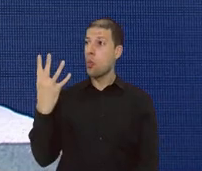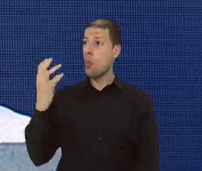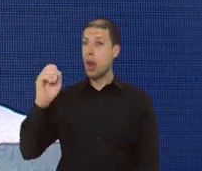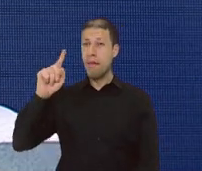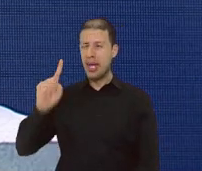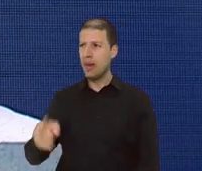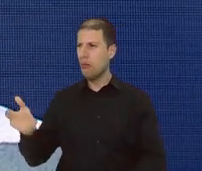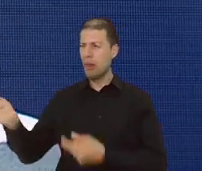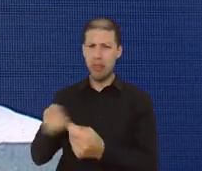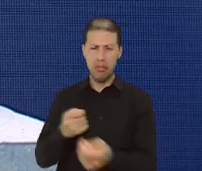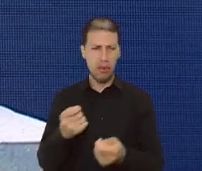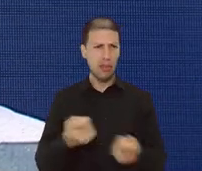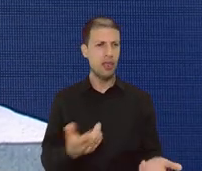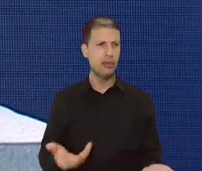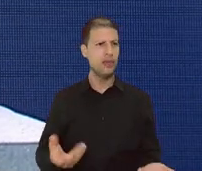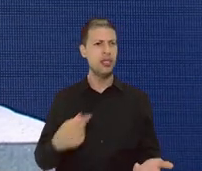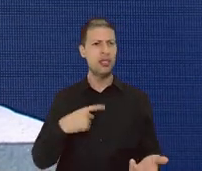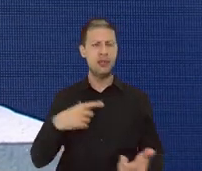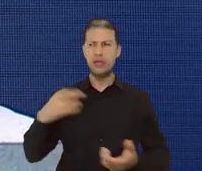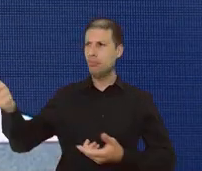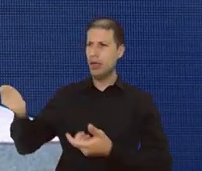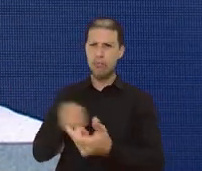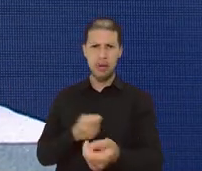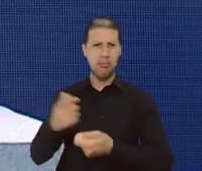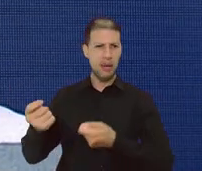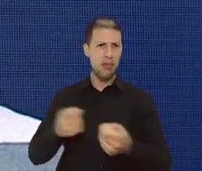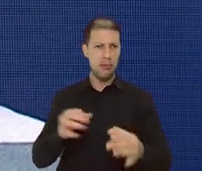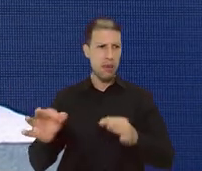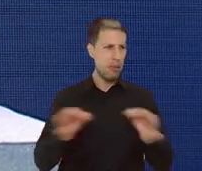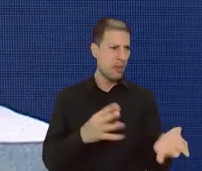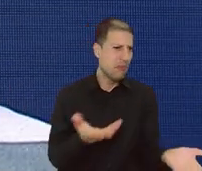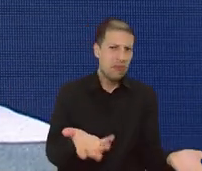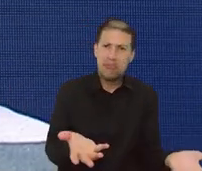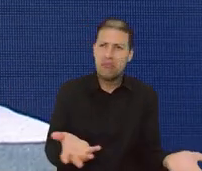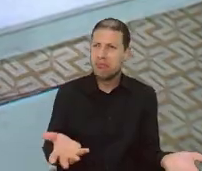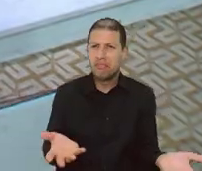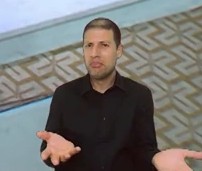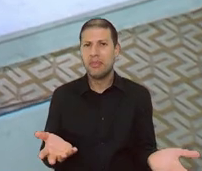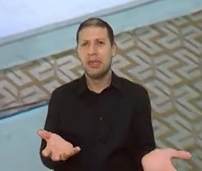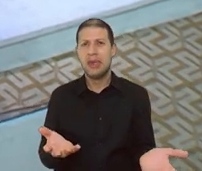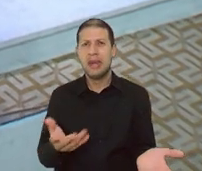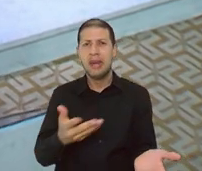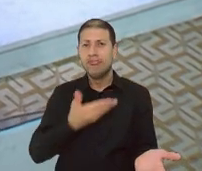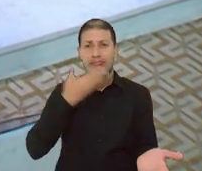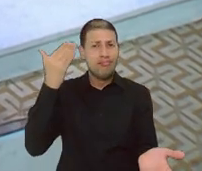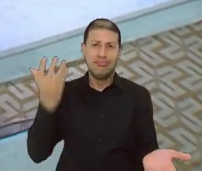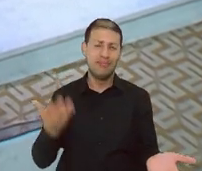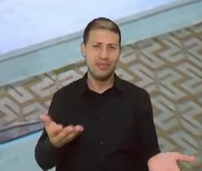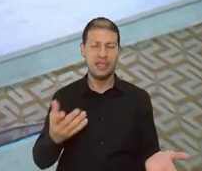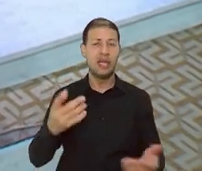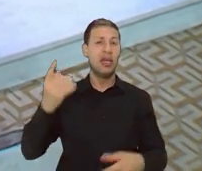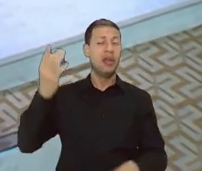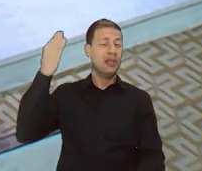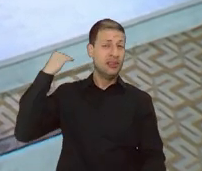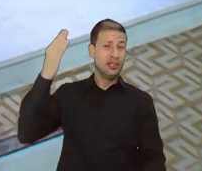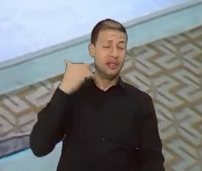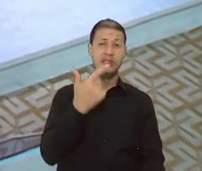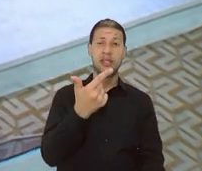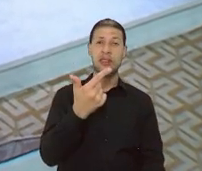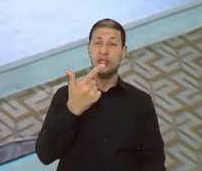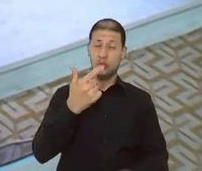você tá captando pela captação não pela construir tanto aqui isso pelo menos acabou lá em 2000 quando o cara captava o dinheiro ele dava uma